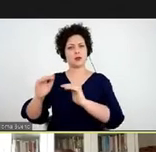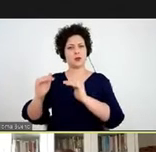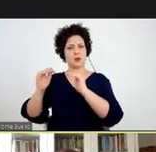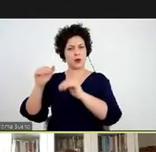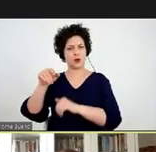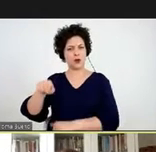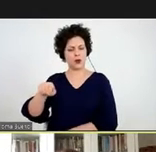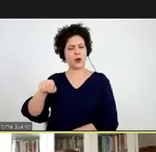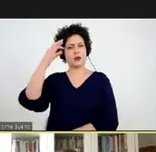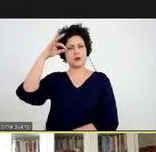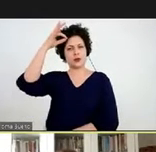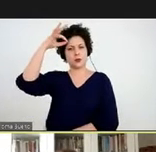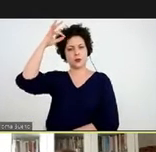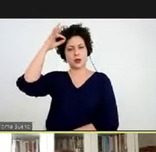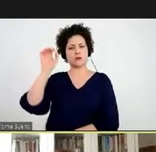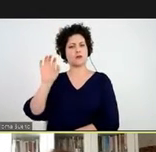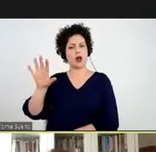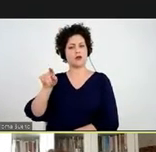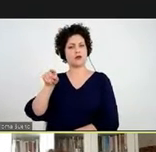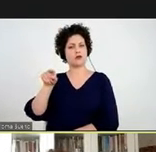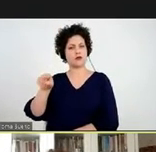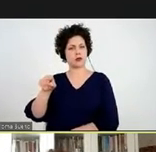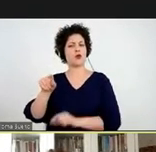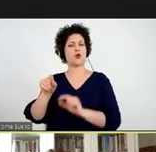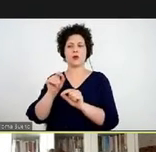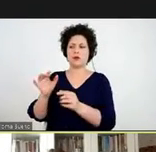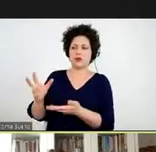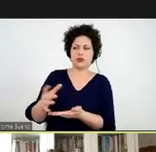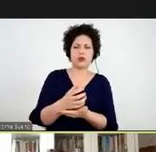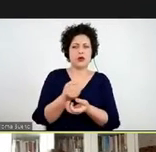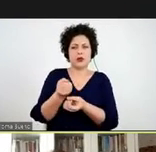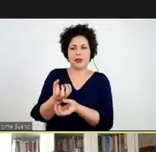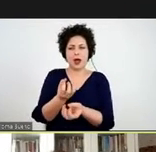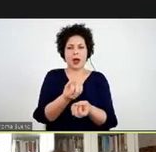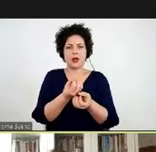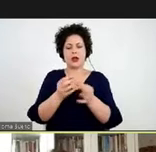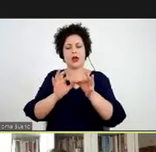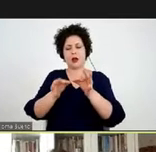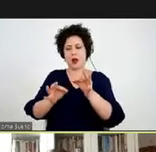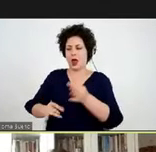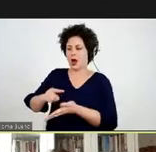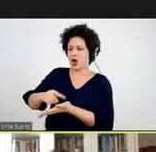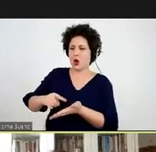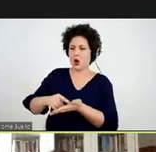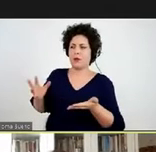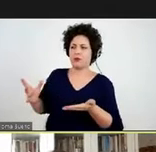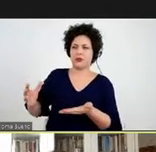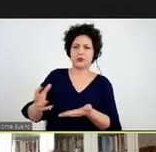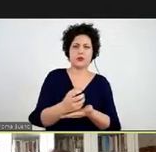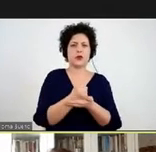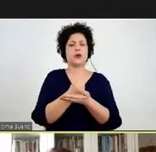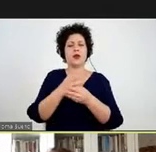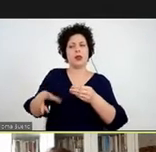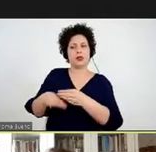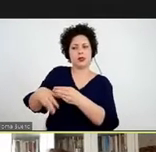Santo. A partir, então, de uma produção de dados bastante extensa, de documentos primários, acrescidas